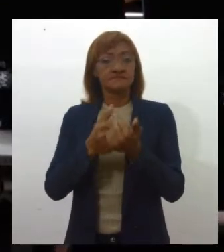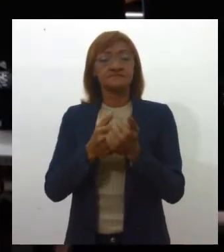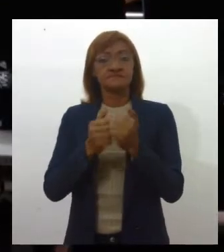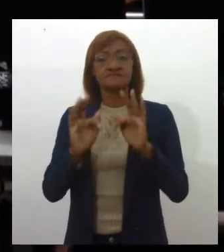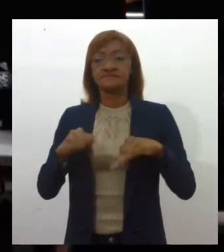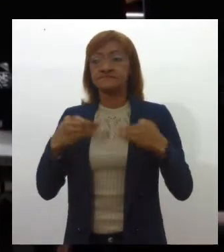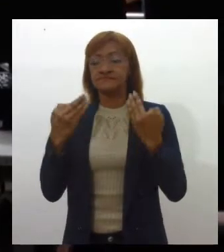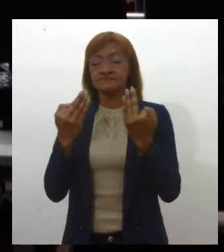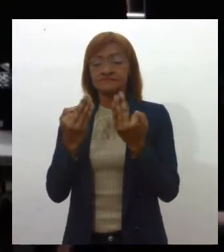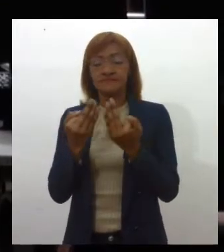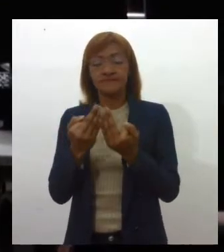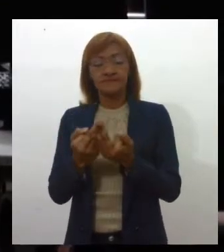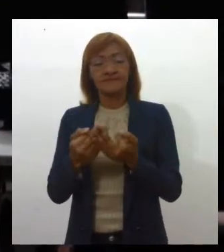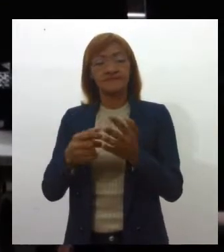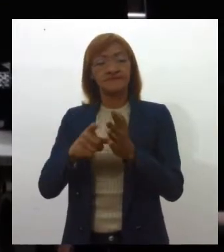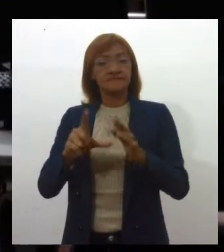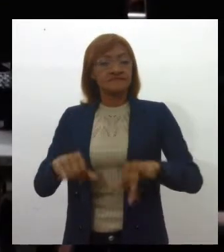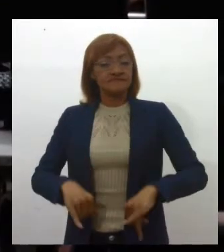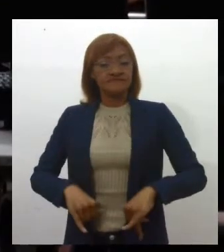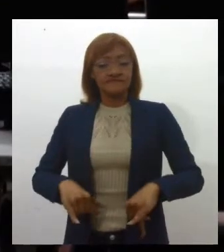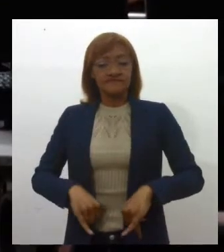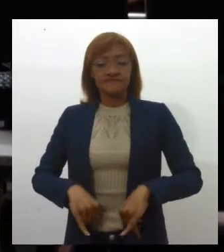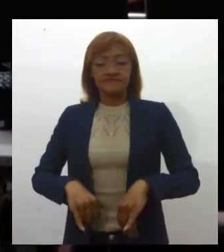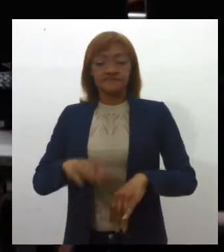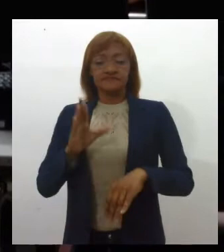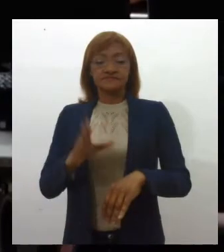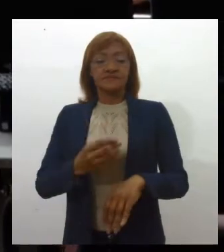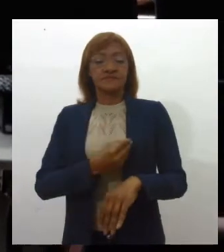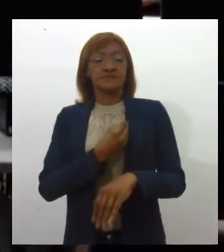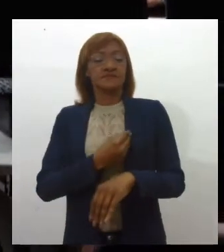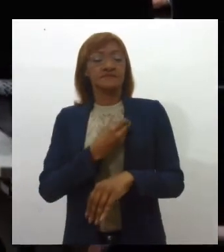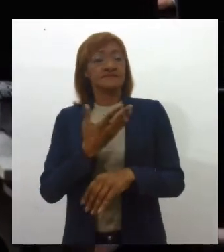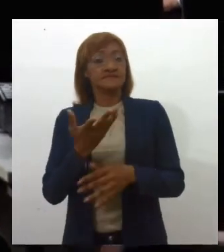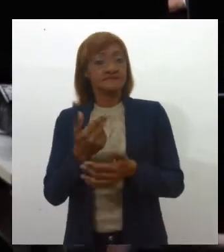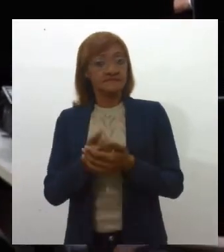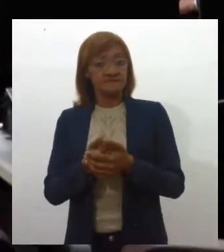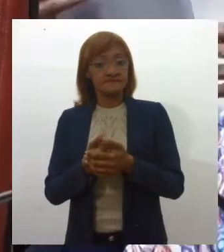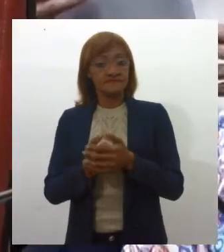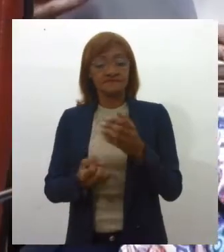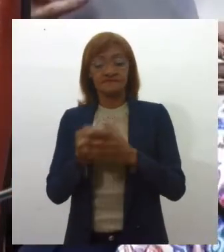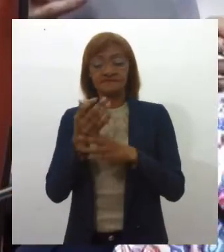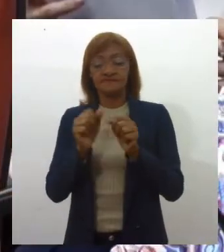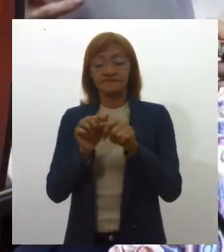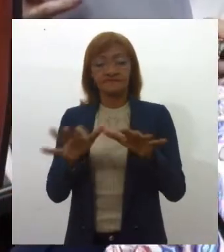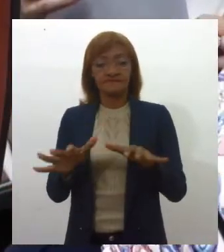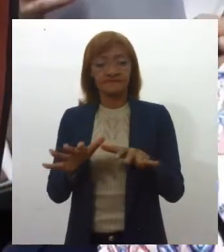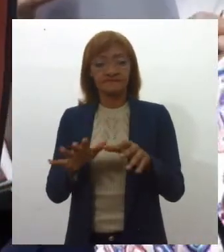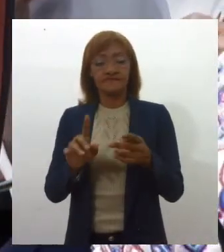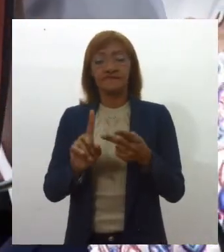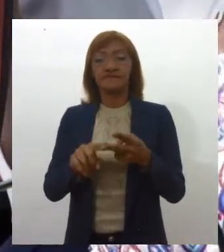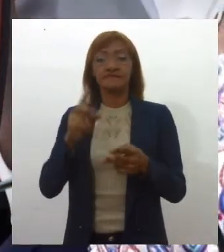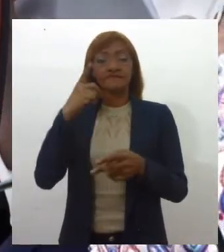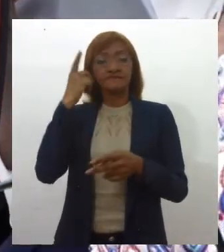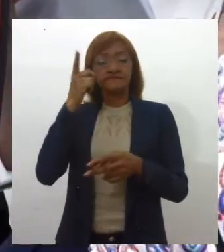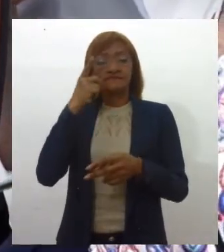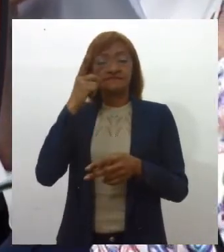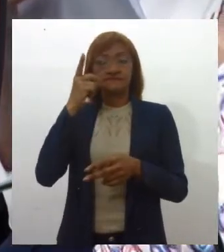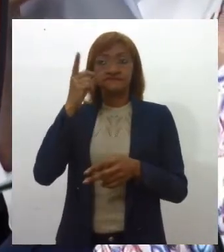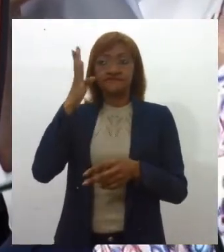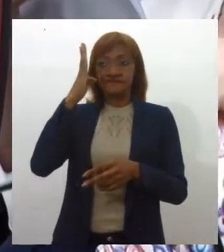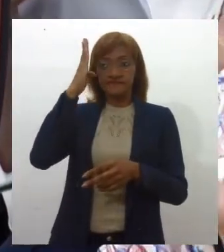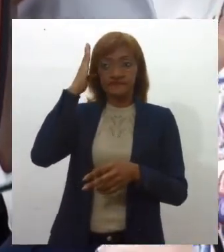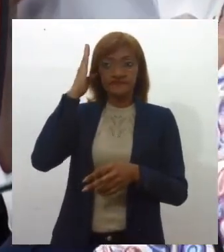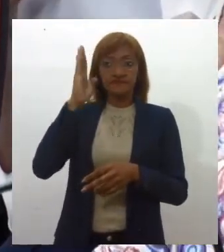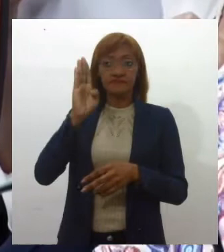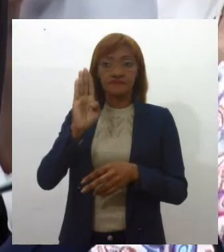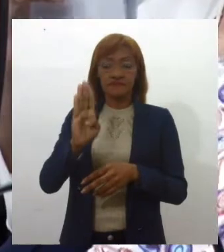que tiveram sua situação de vulnerabilidade social agravada pela pandemia. De autoria do deputado Irã Barbosa, com coautoria dos